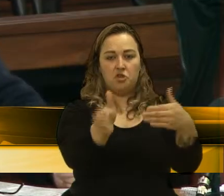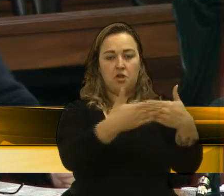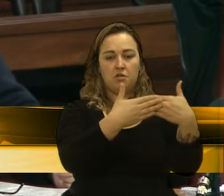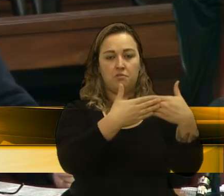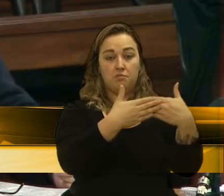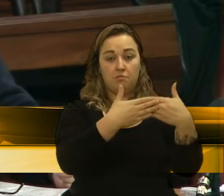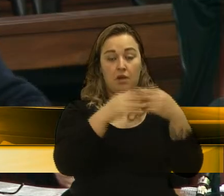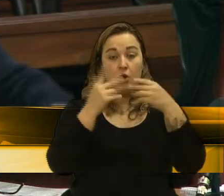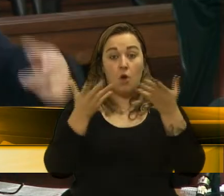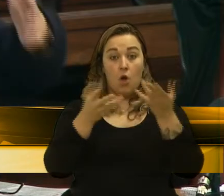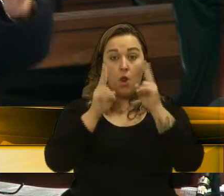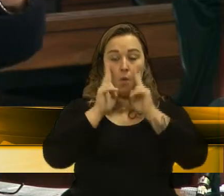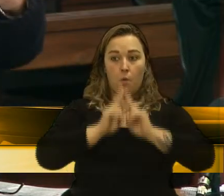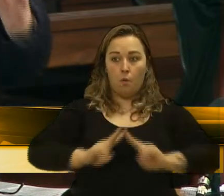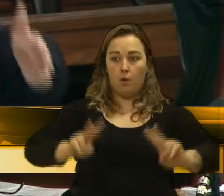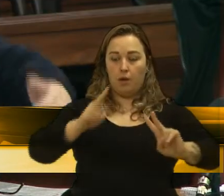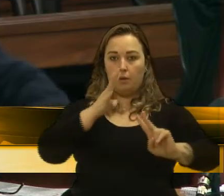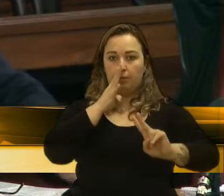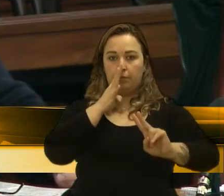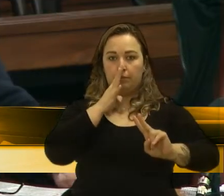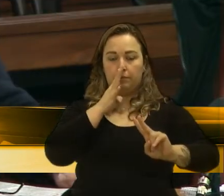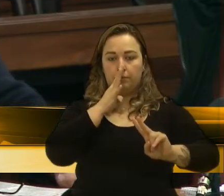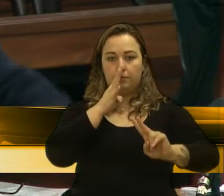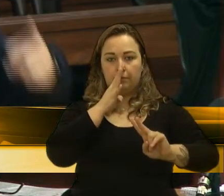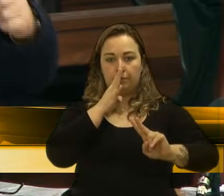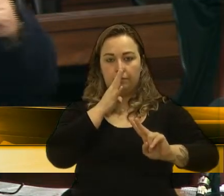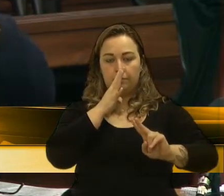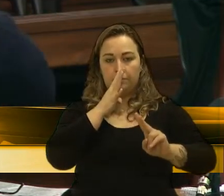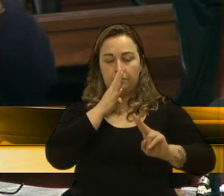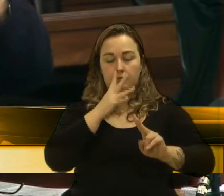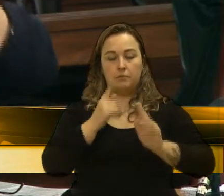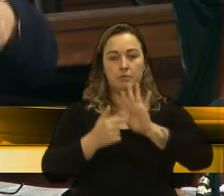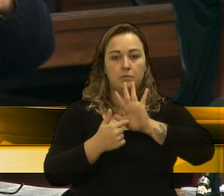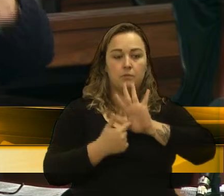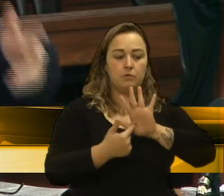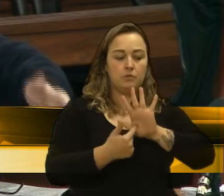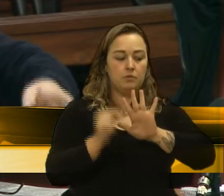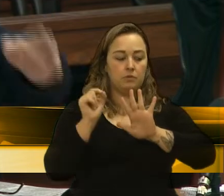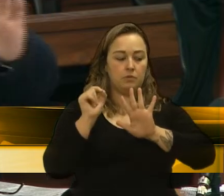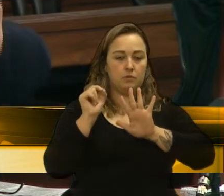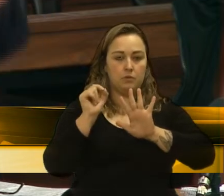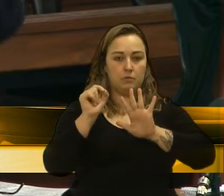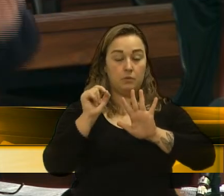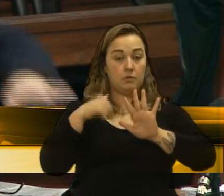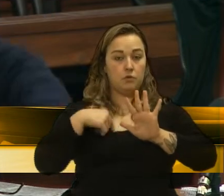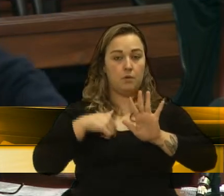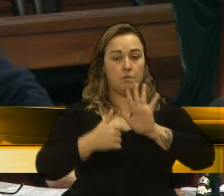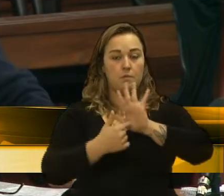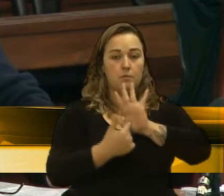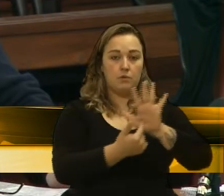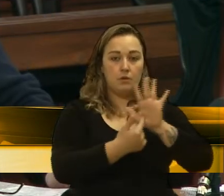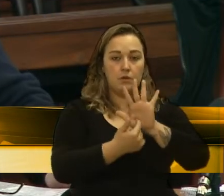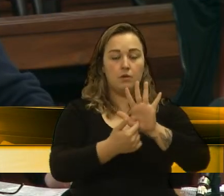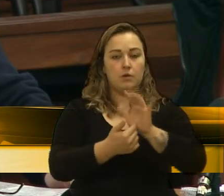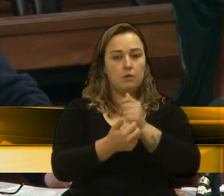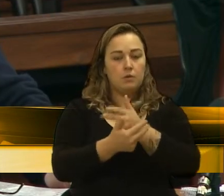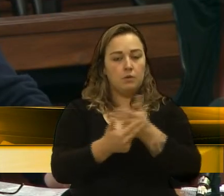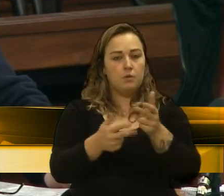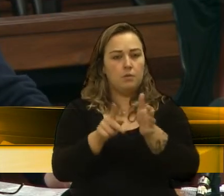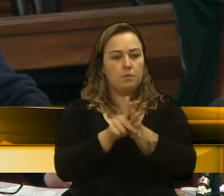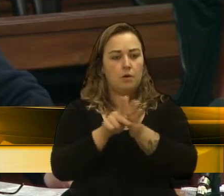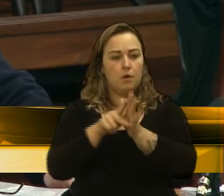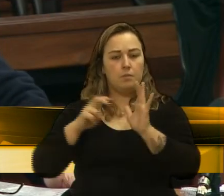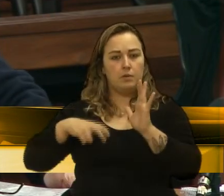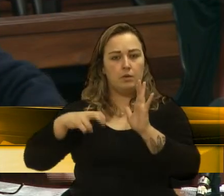com alegria agora, acho que uma rua que Vossa Senhoria expôs aí, provavelmente, acho que eu passei nela, uma que tem a escadaria, mas sem